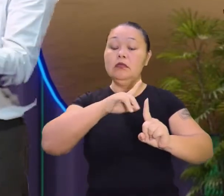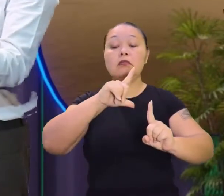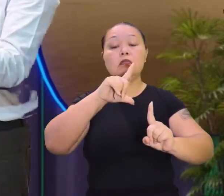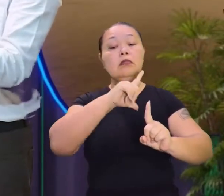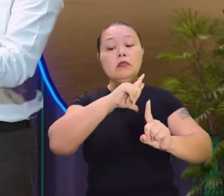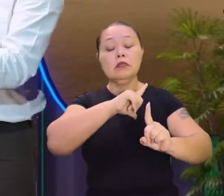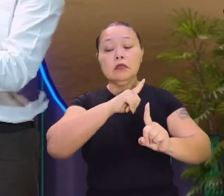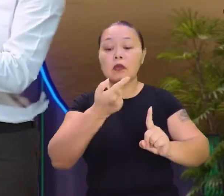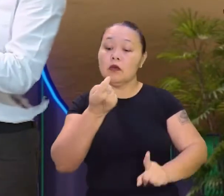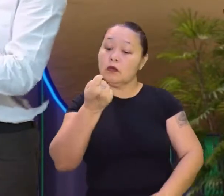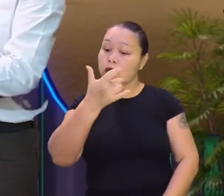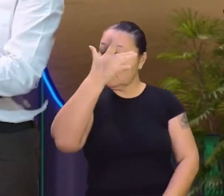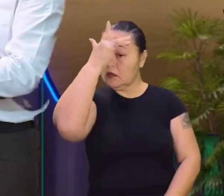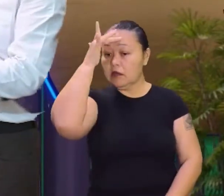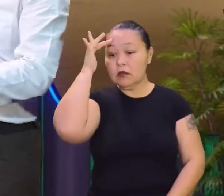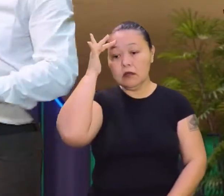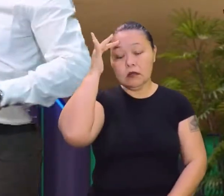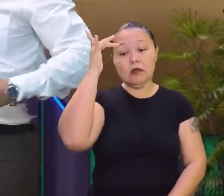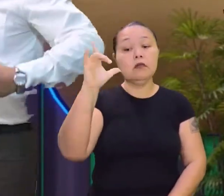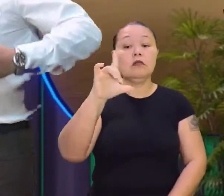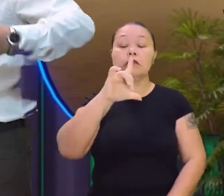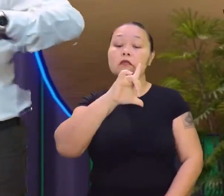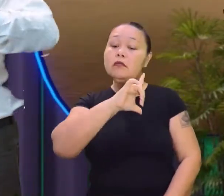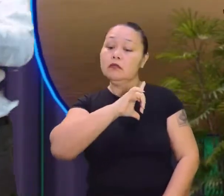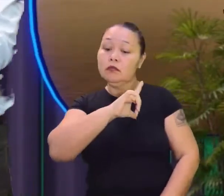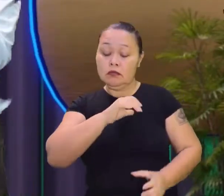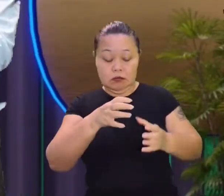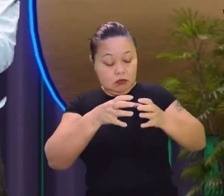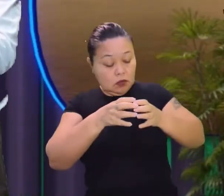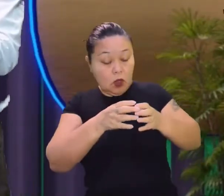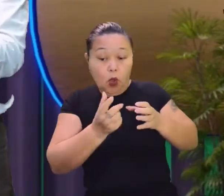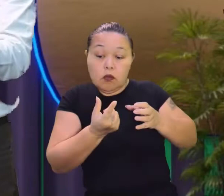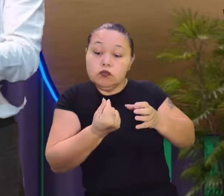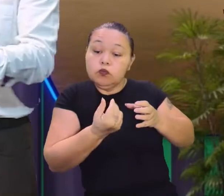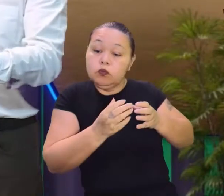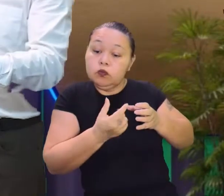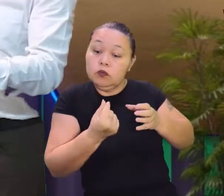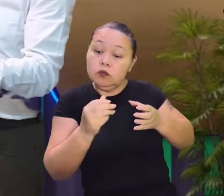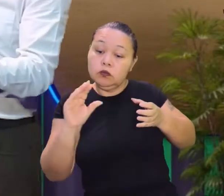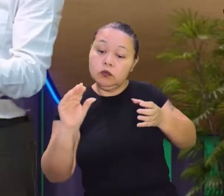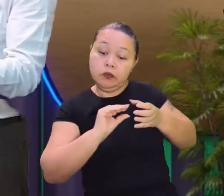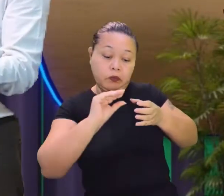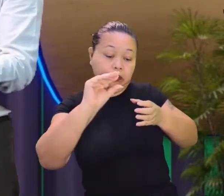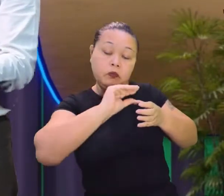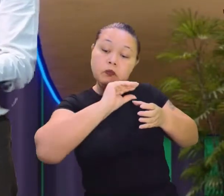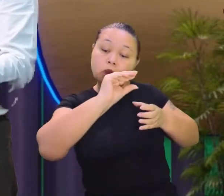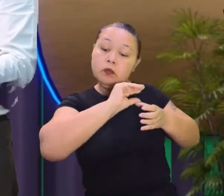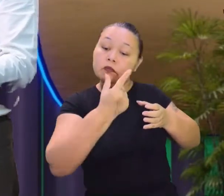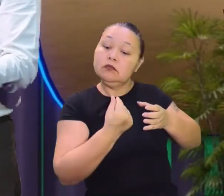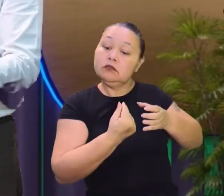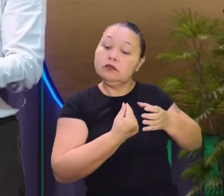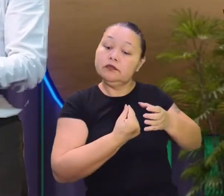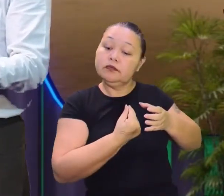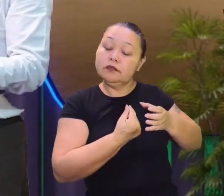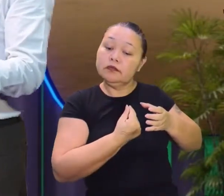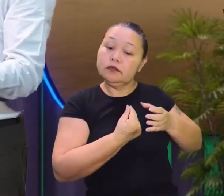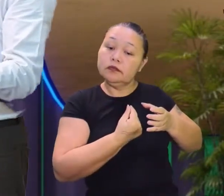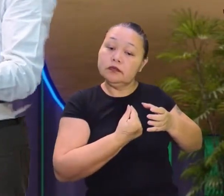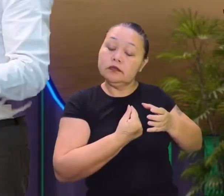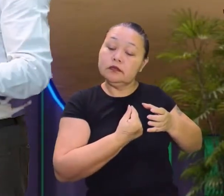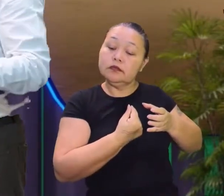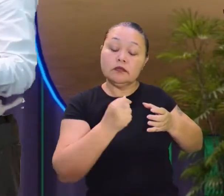tem poucas pessoas que detêm uma grande quantidade de acúmulo de capital,